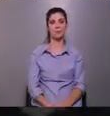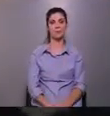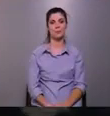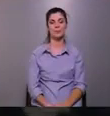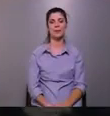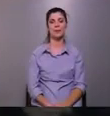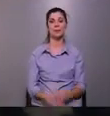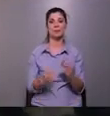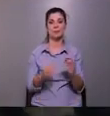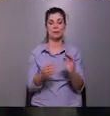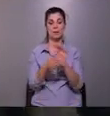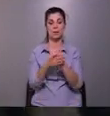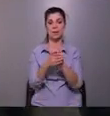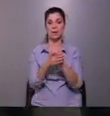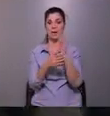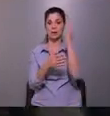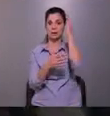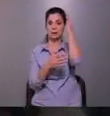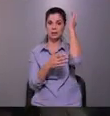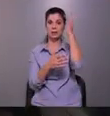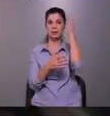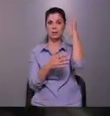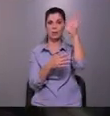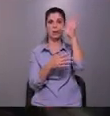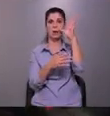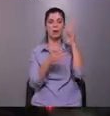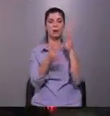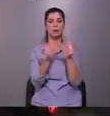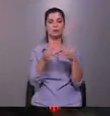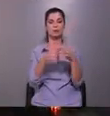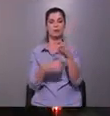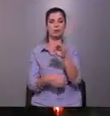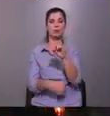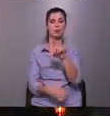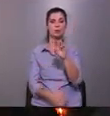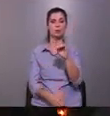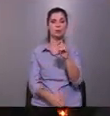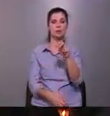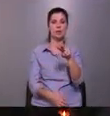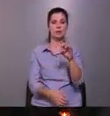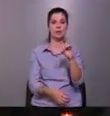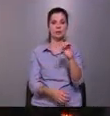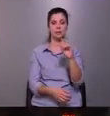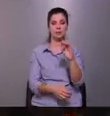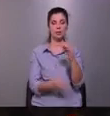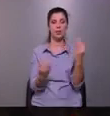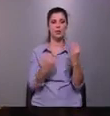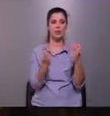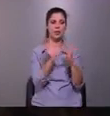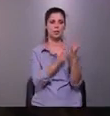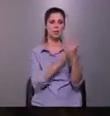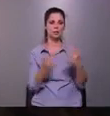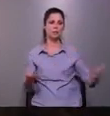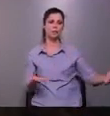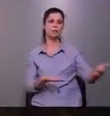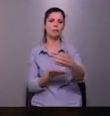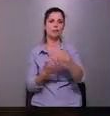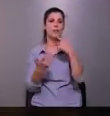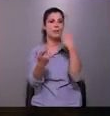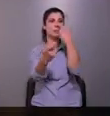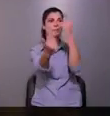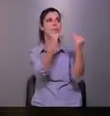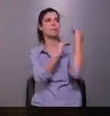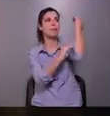were raised with Christ, seek what is above, where Christ is seated at the right hand of God. Think of what